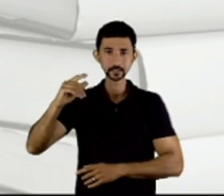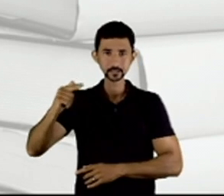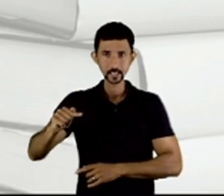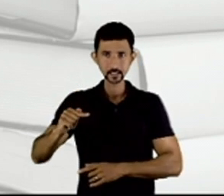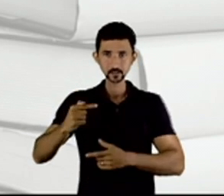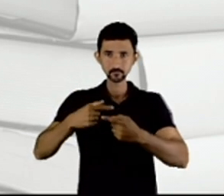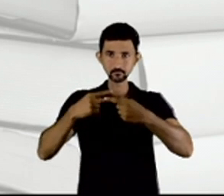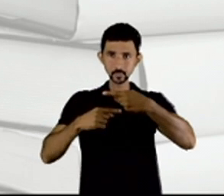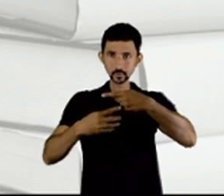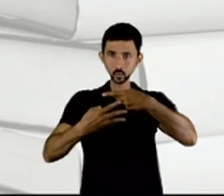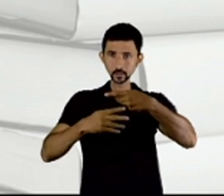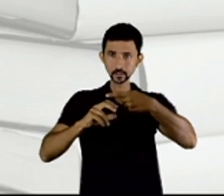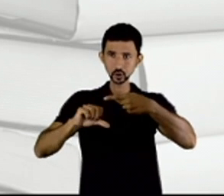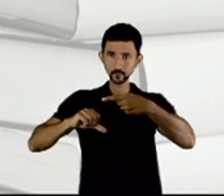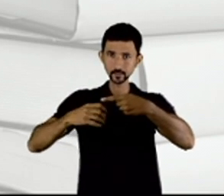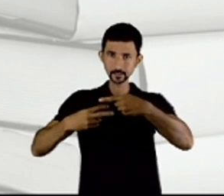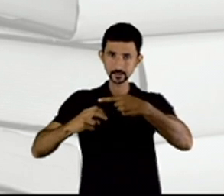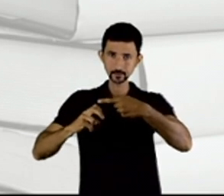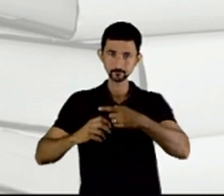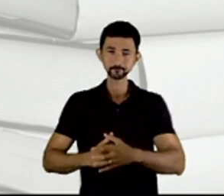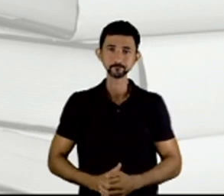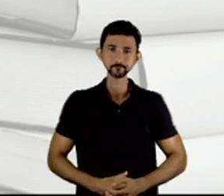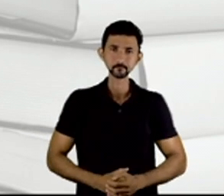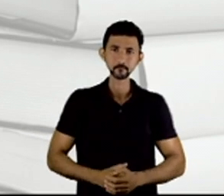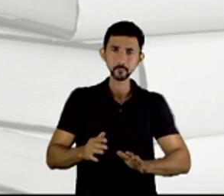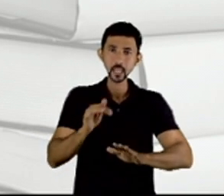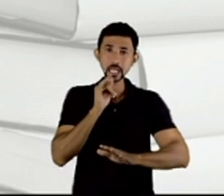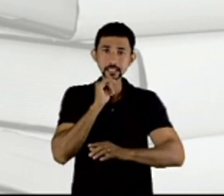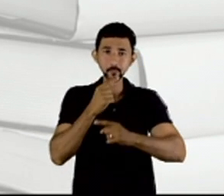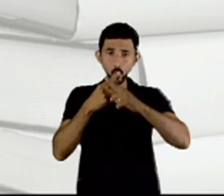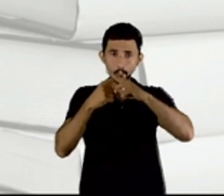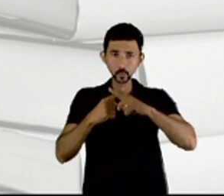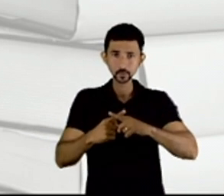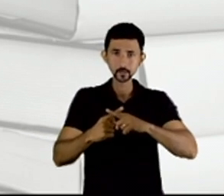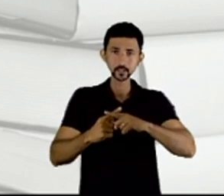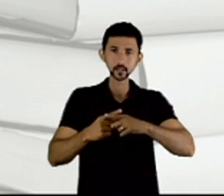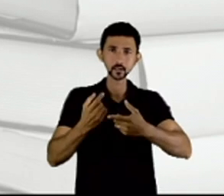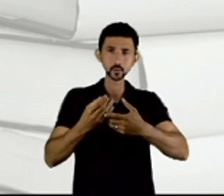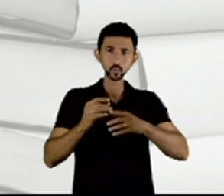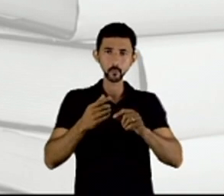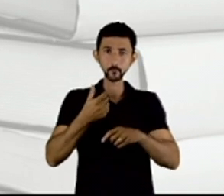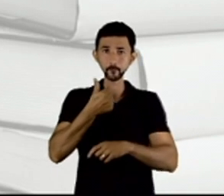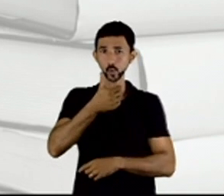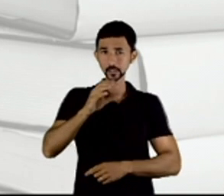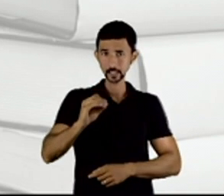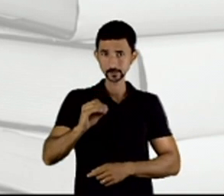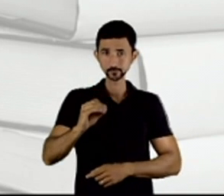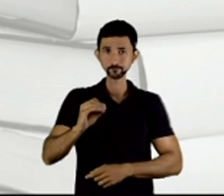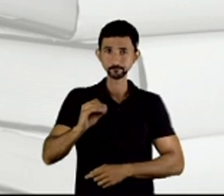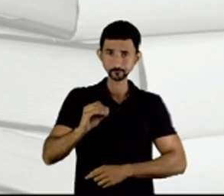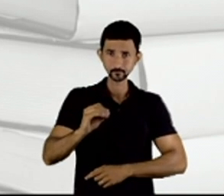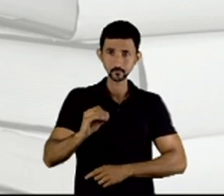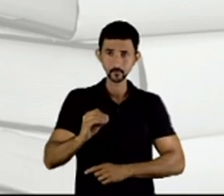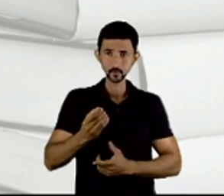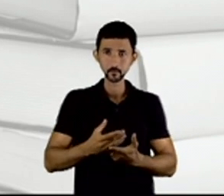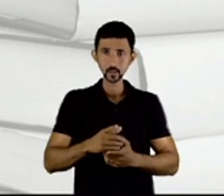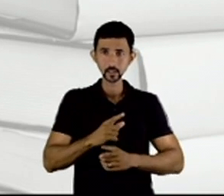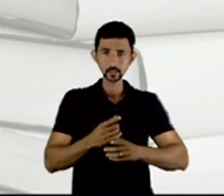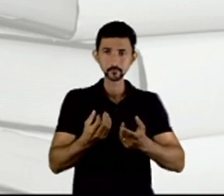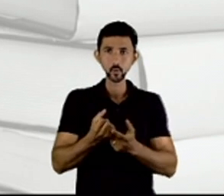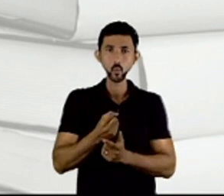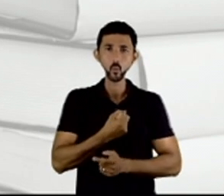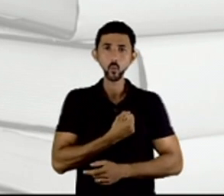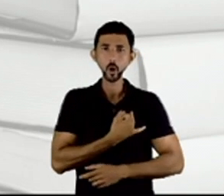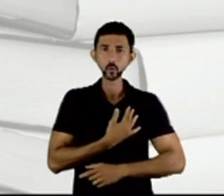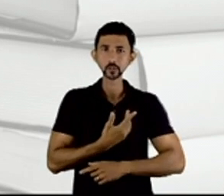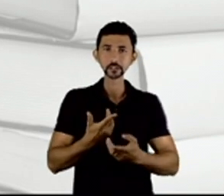2.807,495 avos. Nesse exemplo, multiplicamos a dízima por 10, pois havia um algarismo